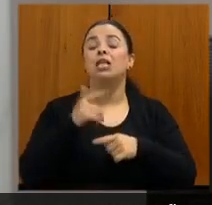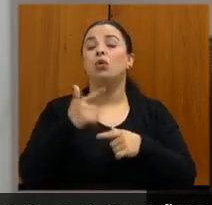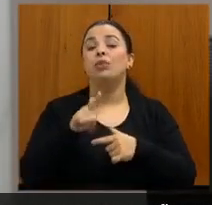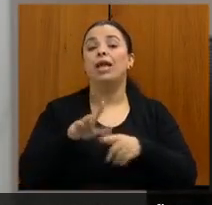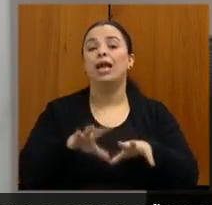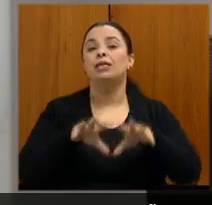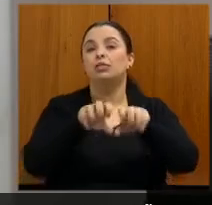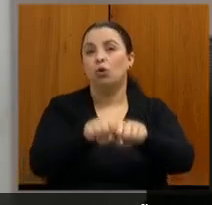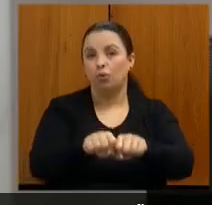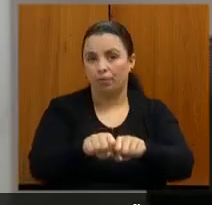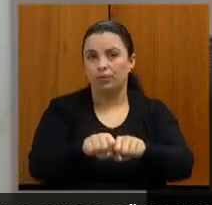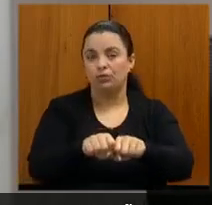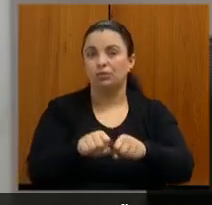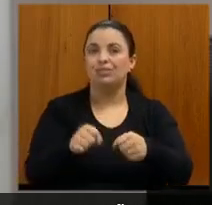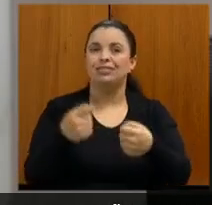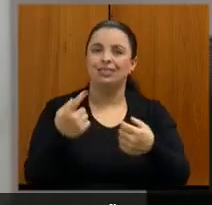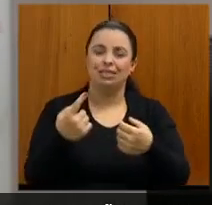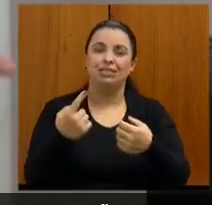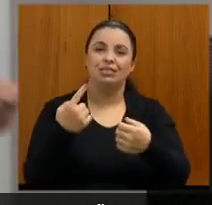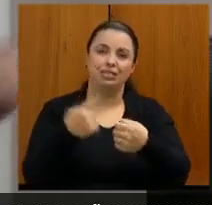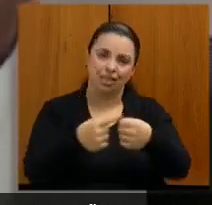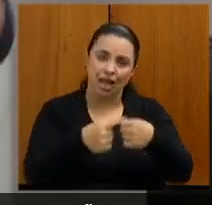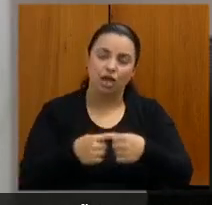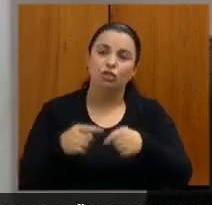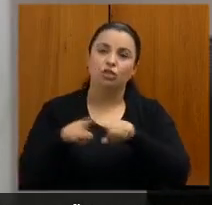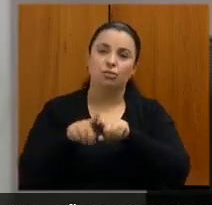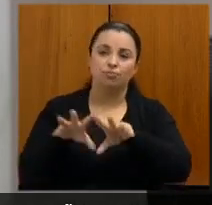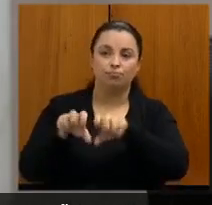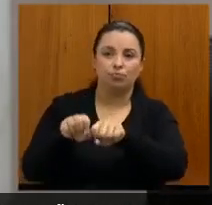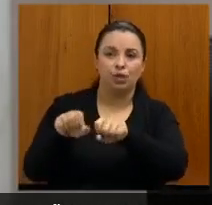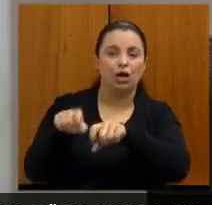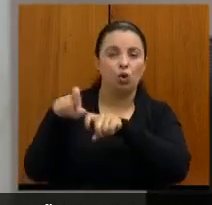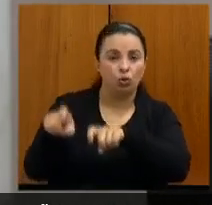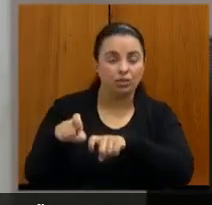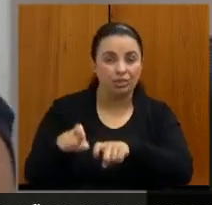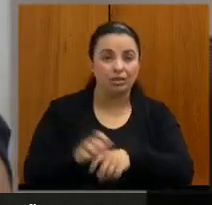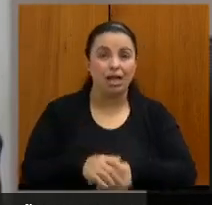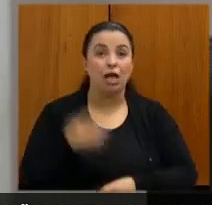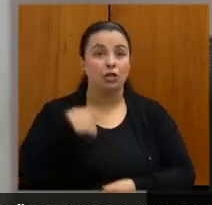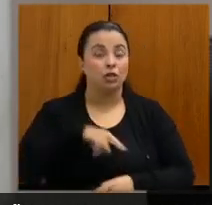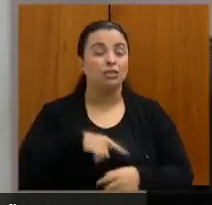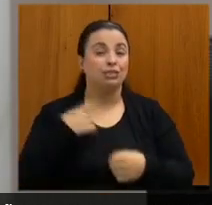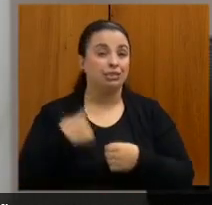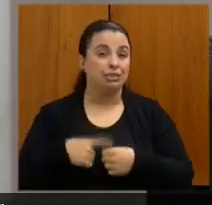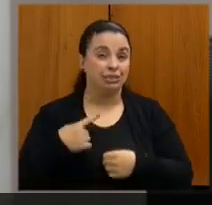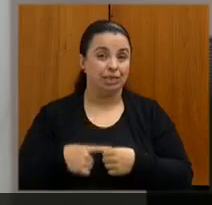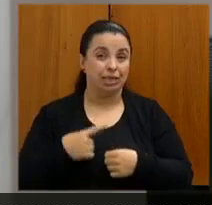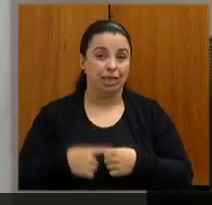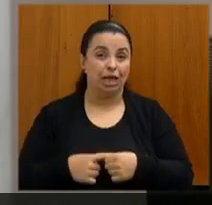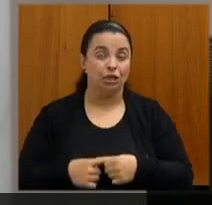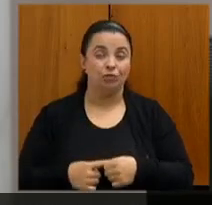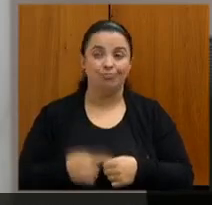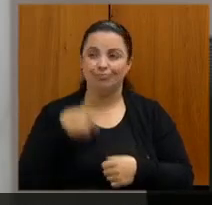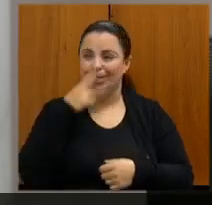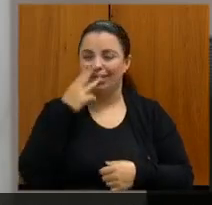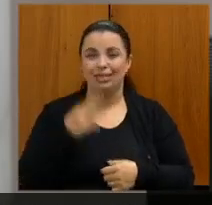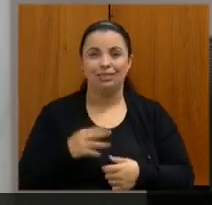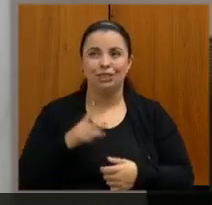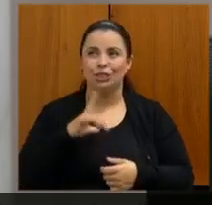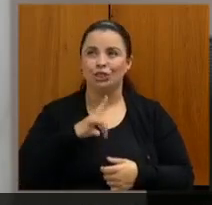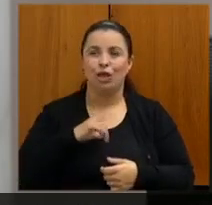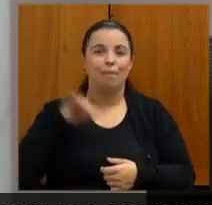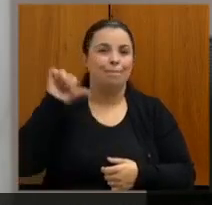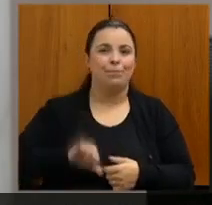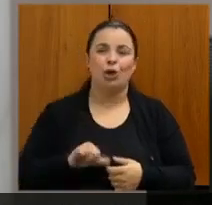ocupações urbanas o urbanas e rurais a situação das nossas cidades estariam é muito pior